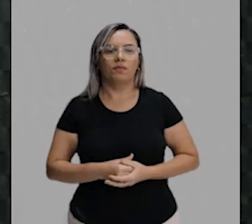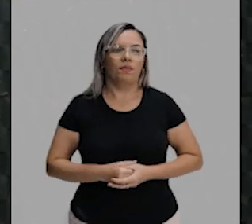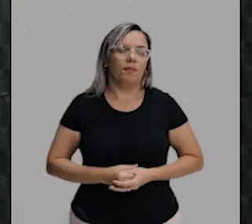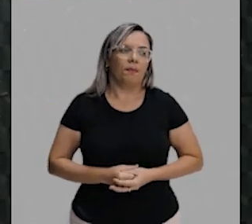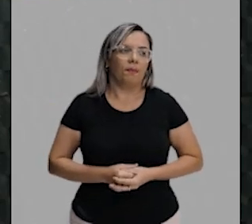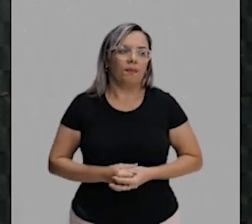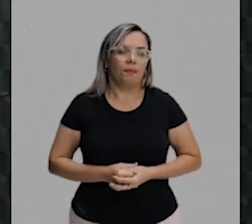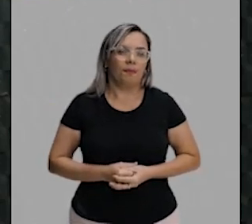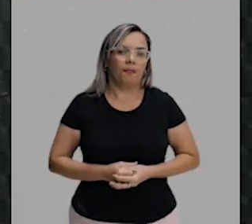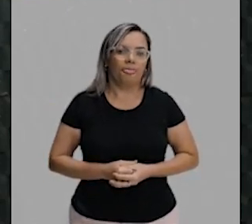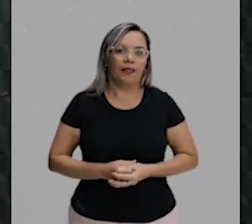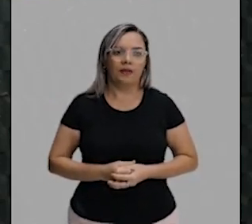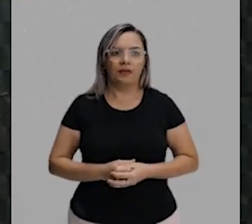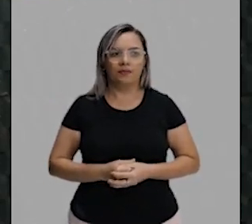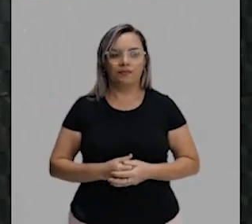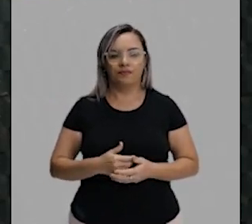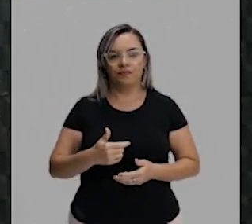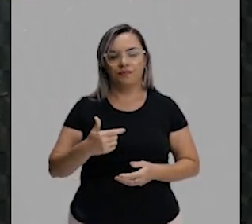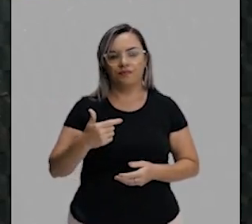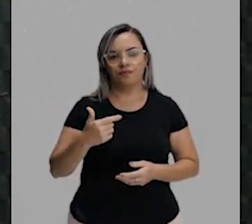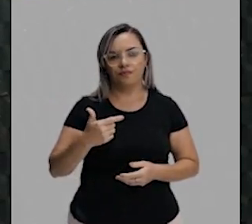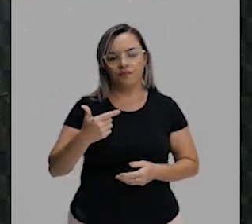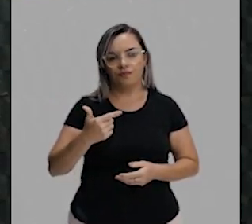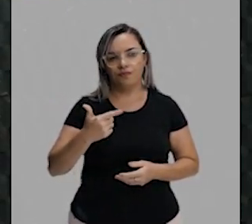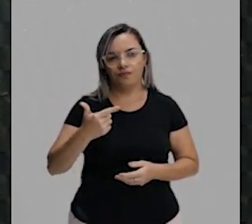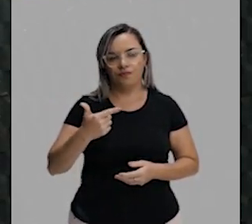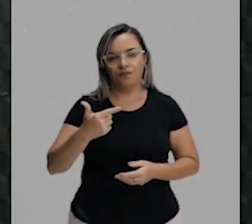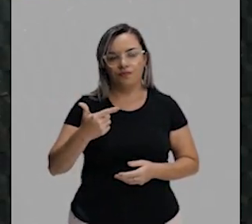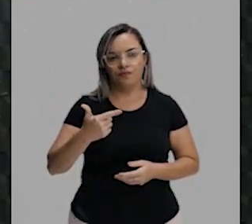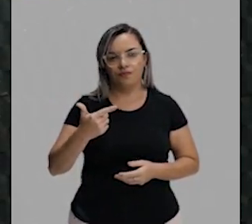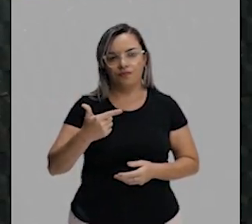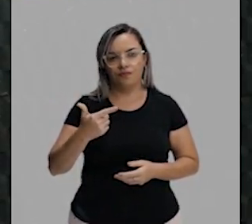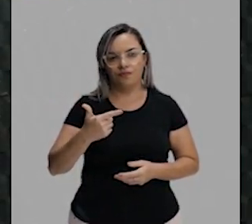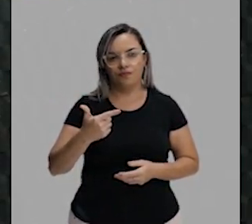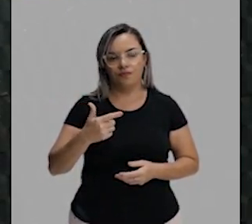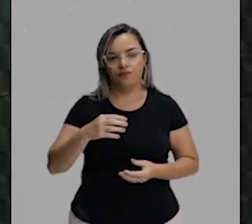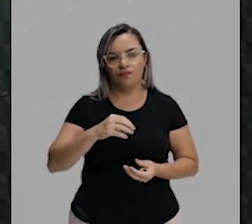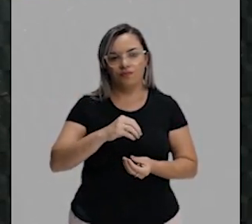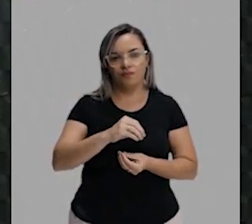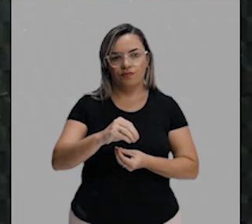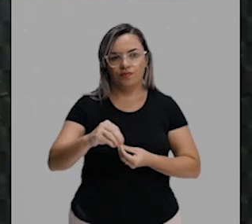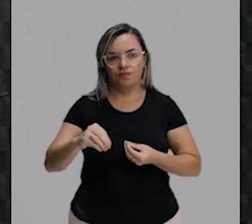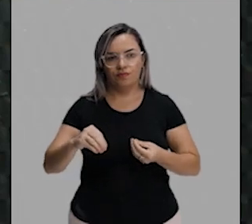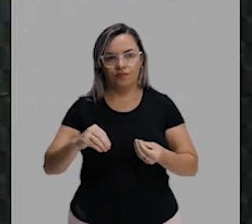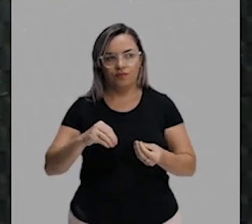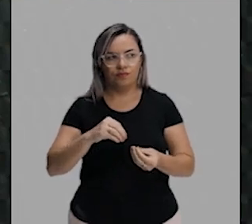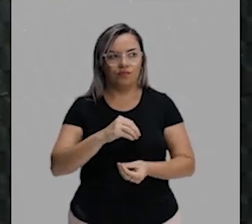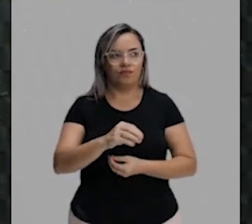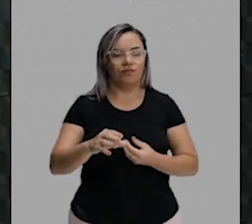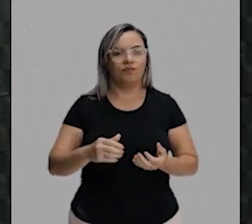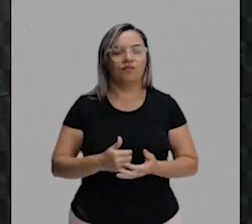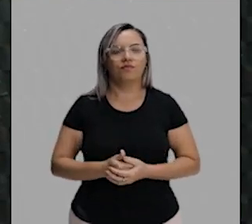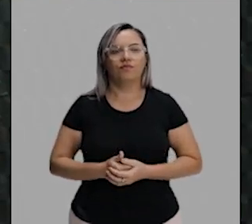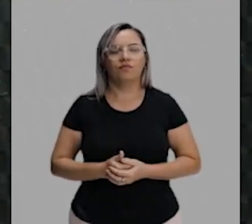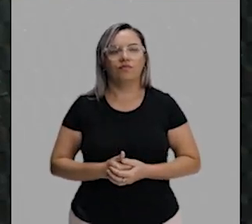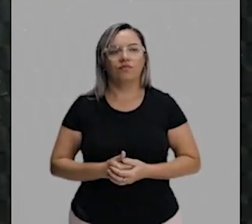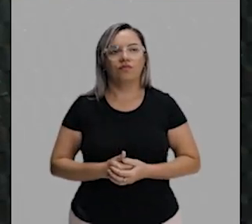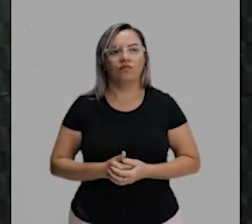Bem, o segundo cruzamento, ele está pegando, juntando o indivíduo aqui, ó,